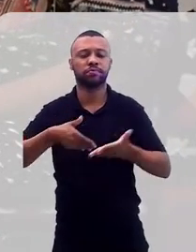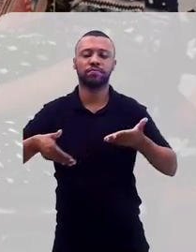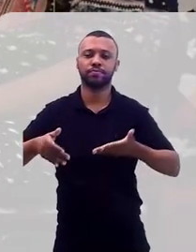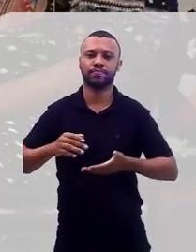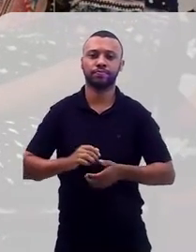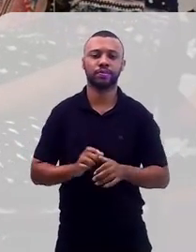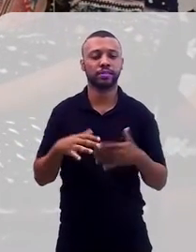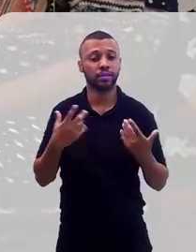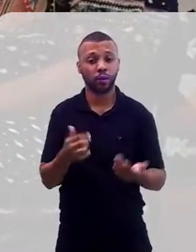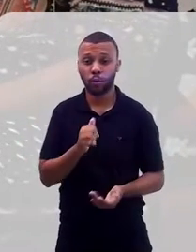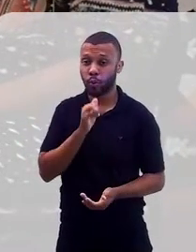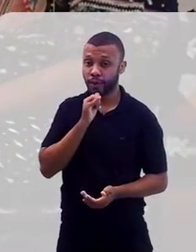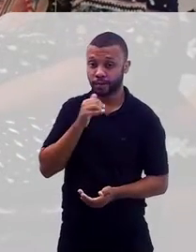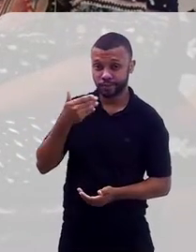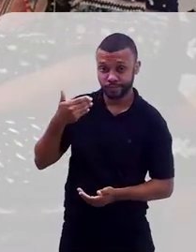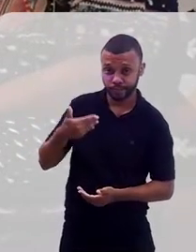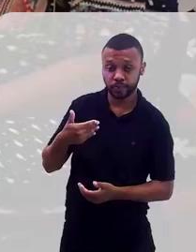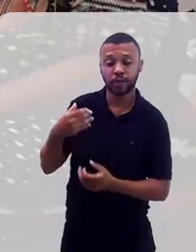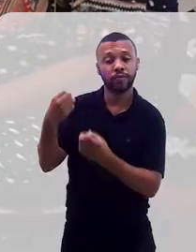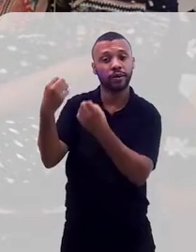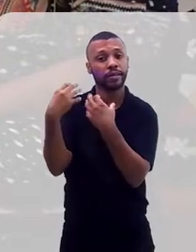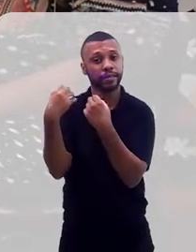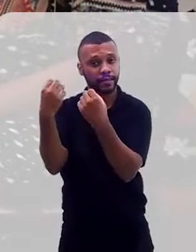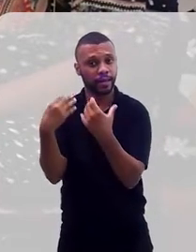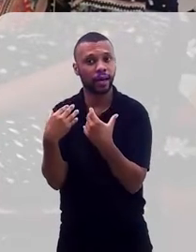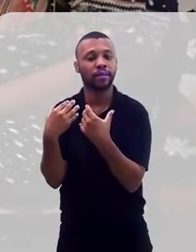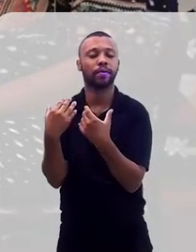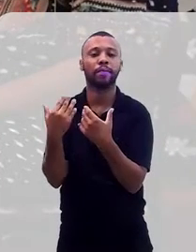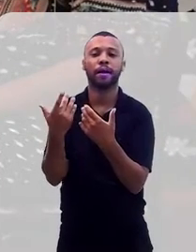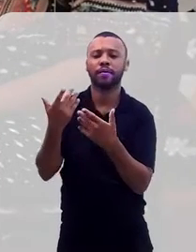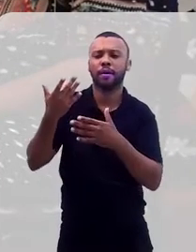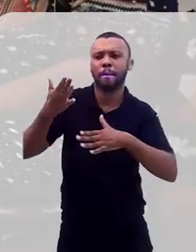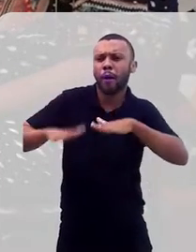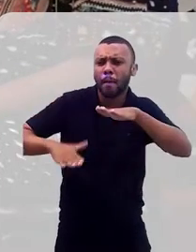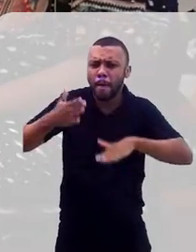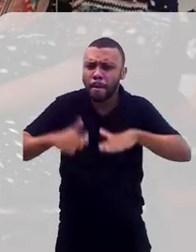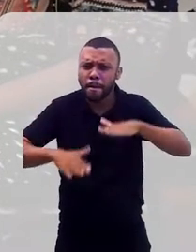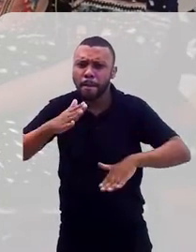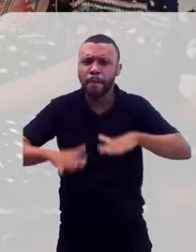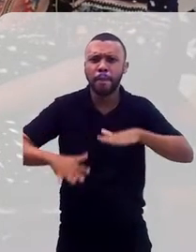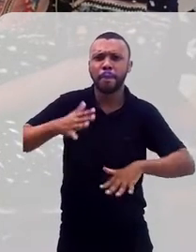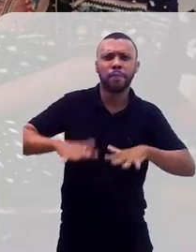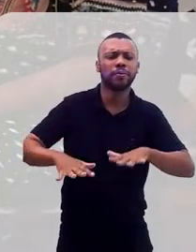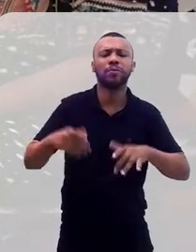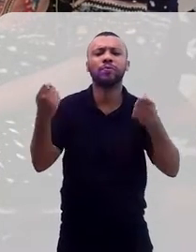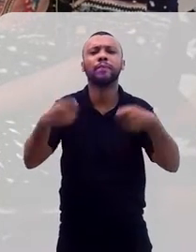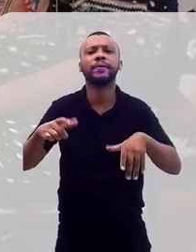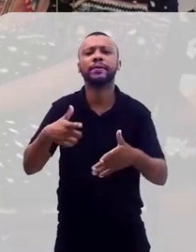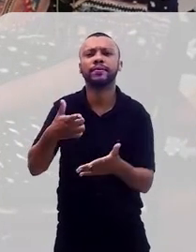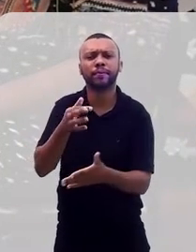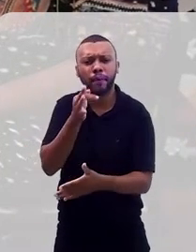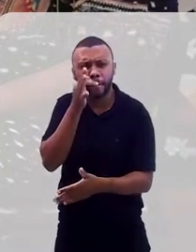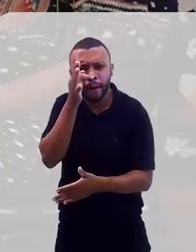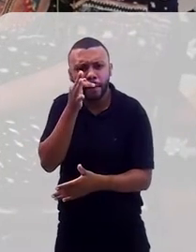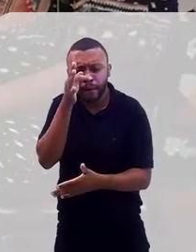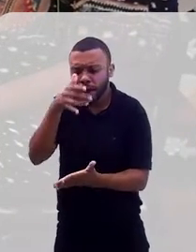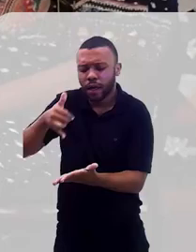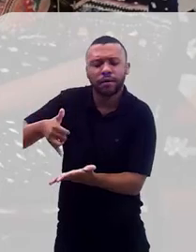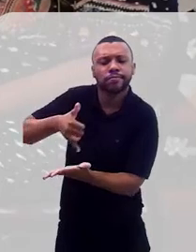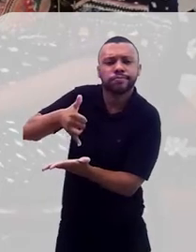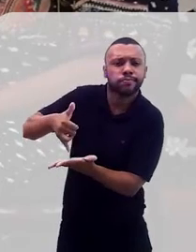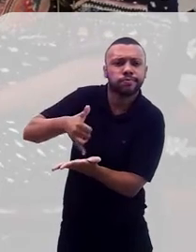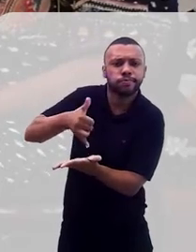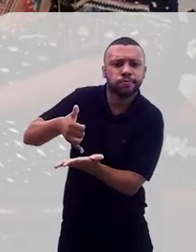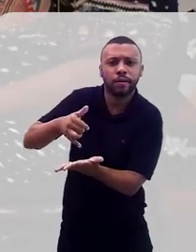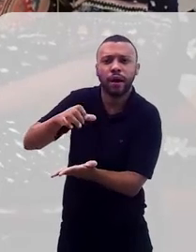né E no meu caso eu fui treinada para fazer com o som do tambor então eu não preciso tomar uma